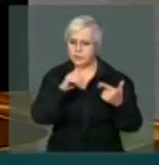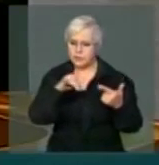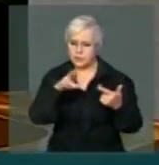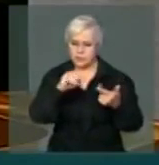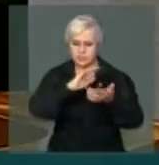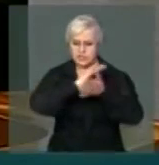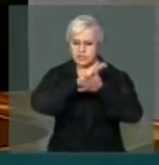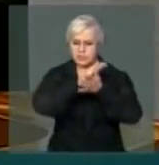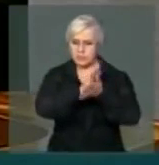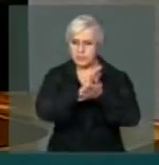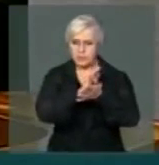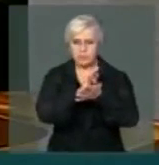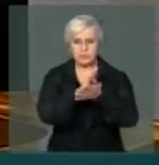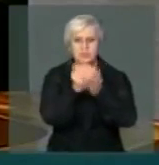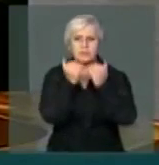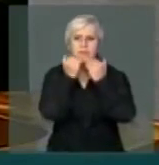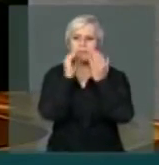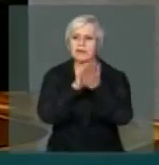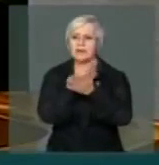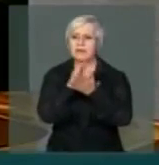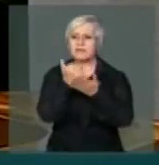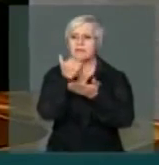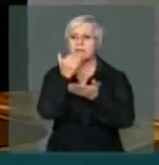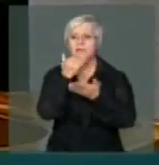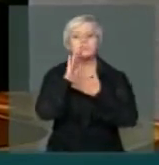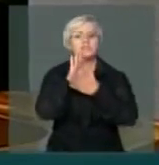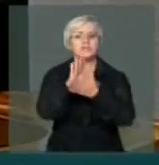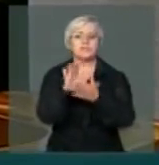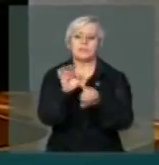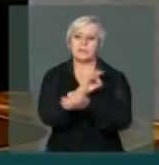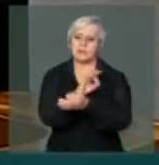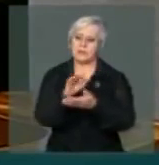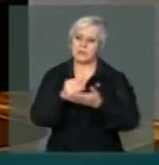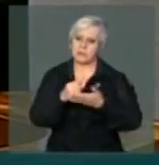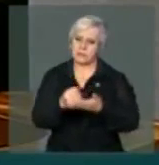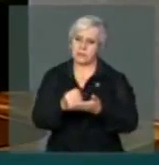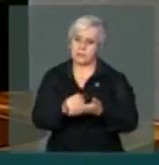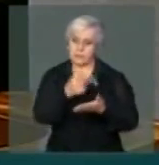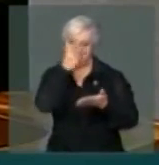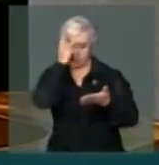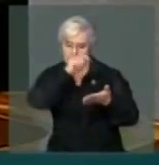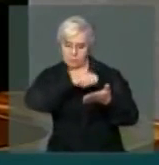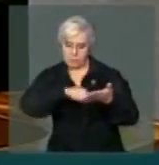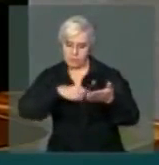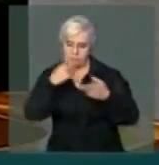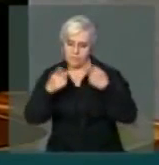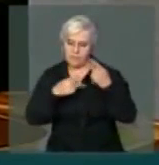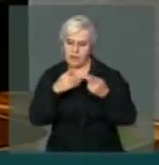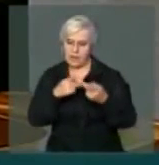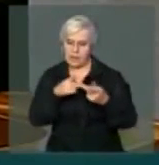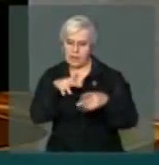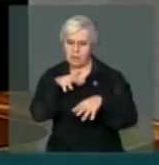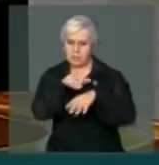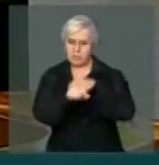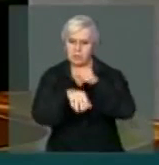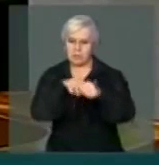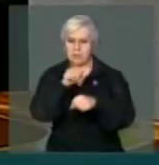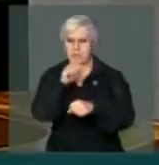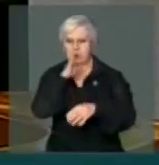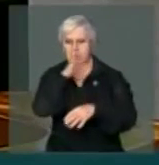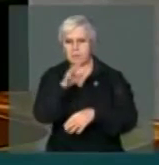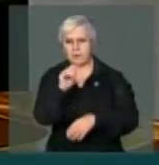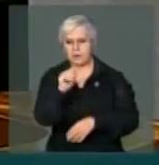que em nada contribui para o espírito democrático. Diz o autor que os ataques não se reduzem apenas à questão